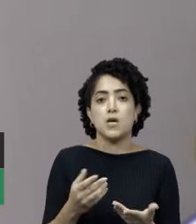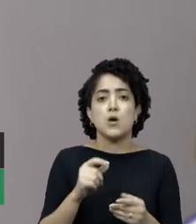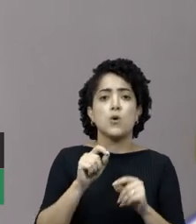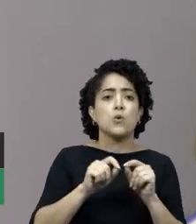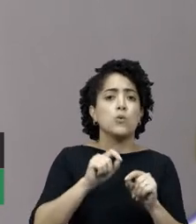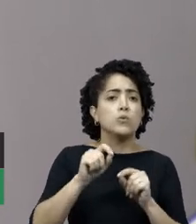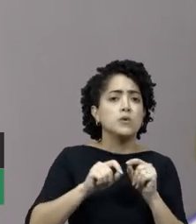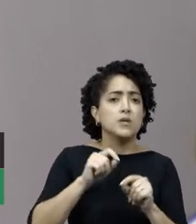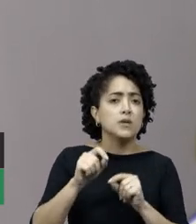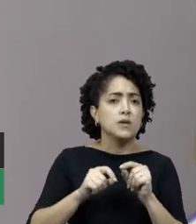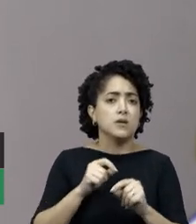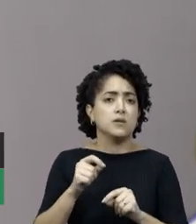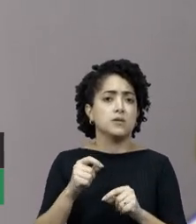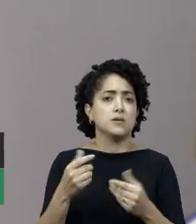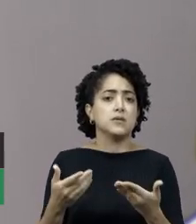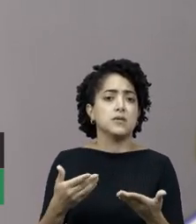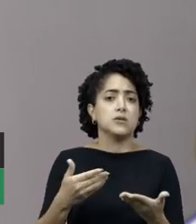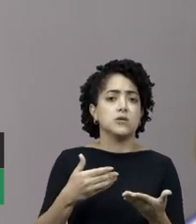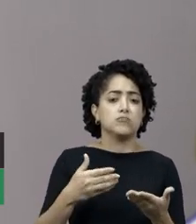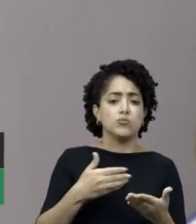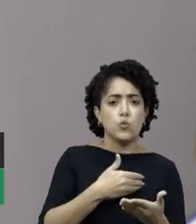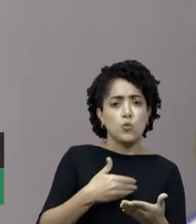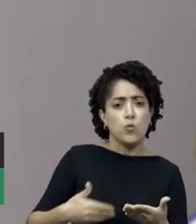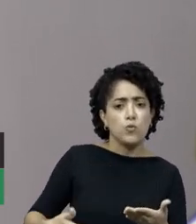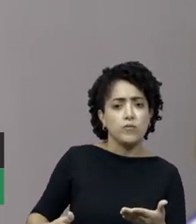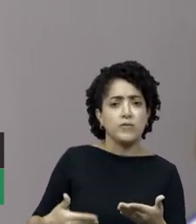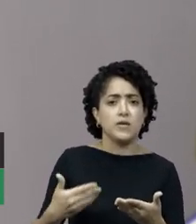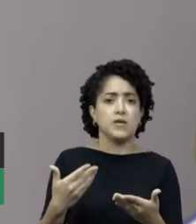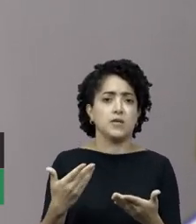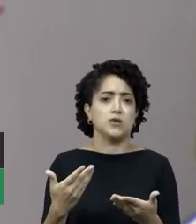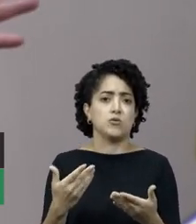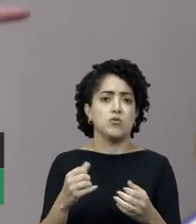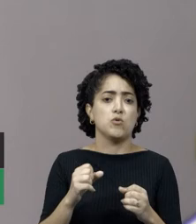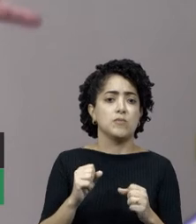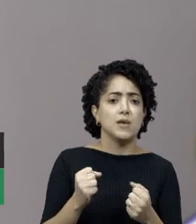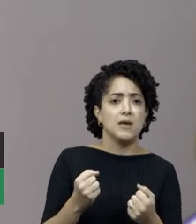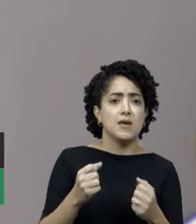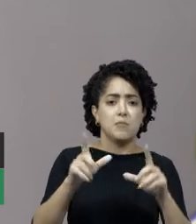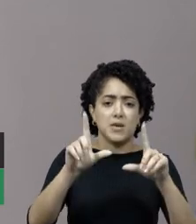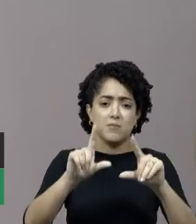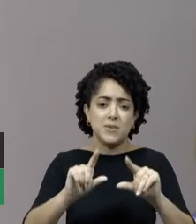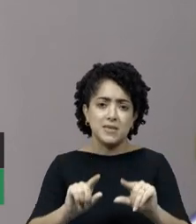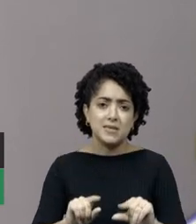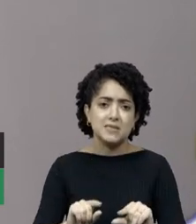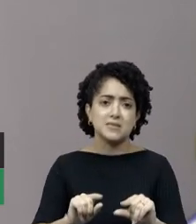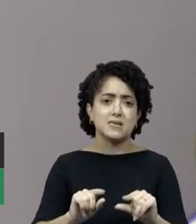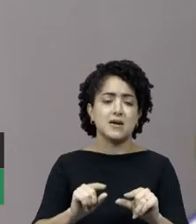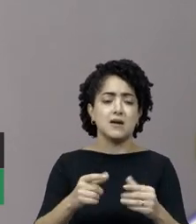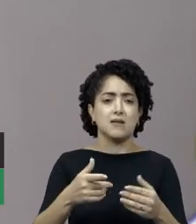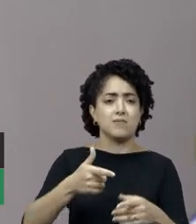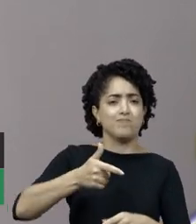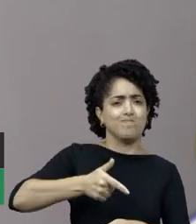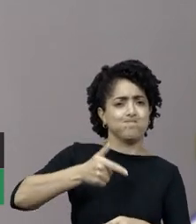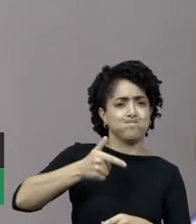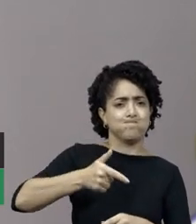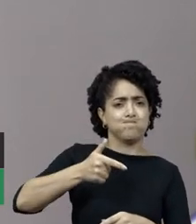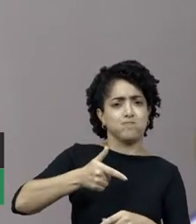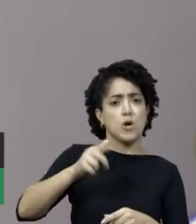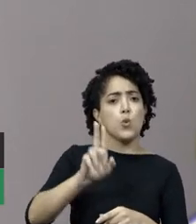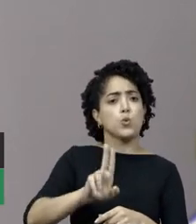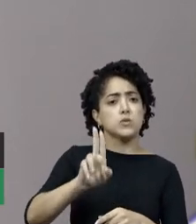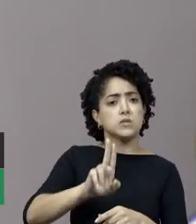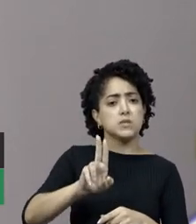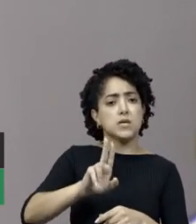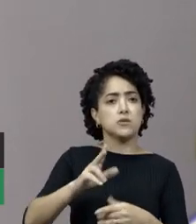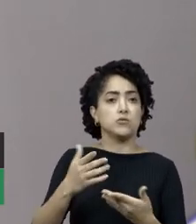poder público pode fazer para amenizar isso? Tirar a arma da mão desses cidadãos que estão lá na rua com uma arma que